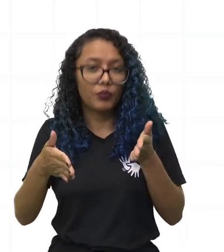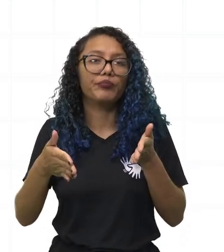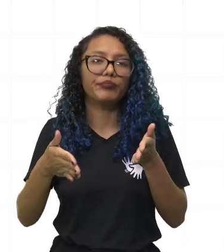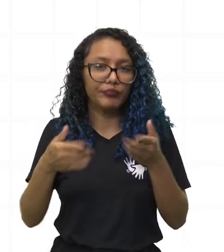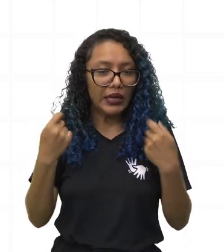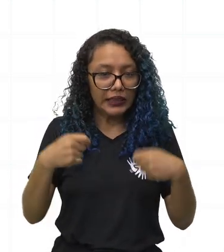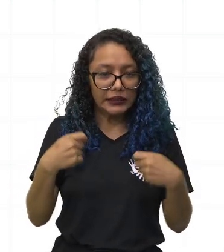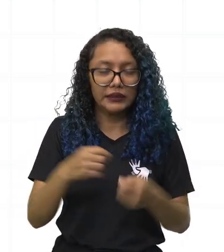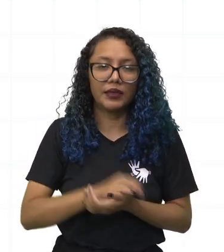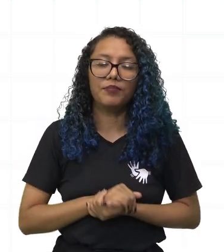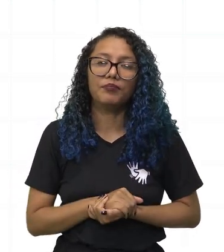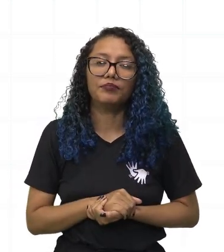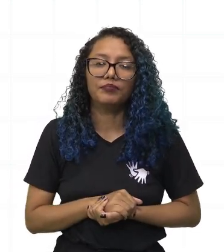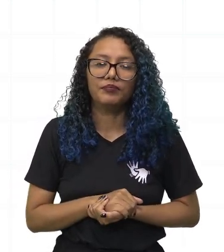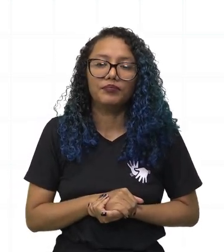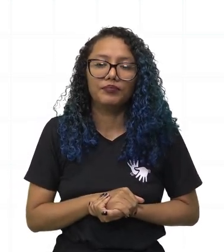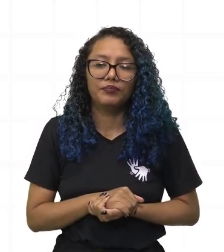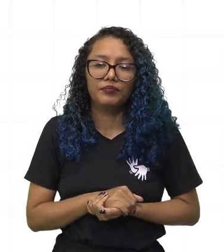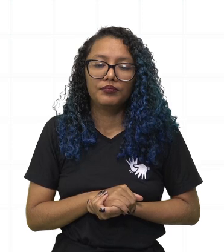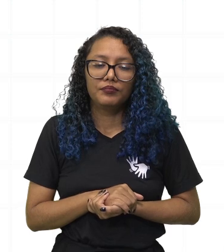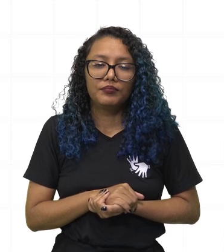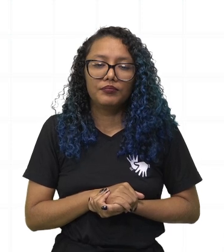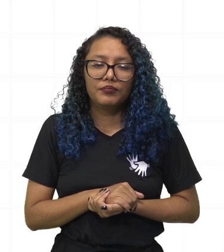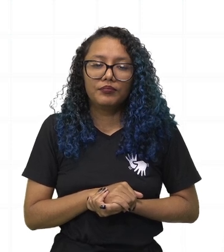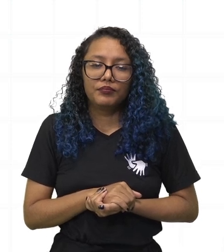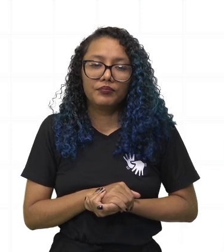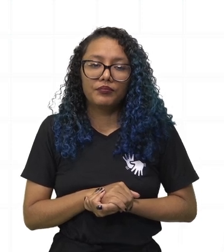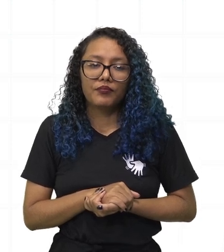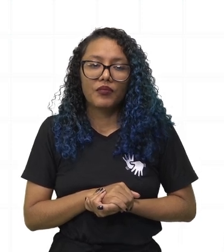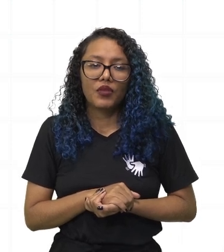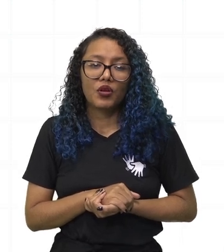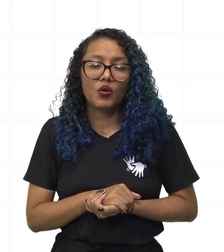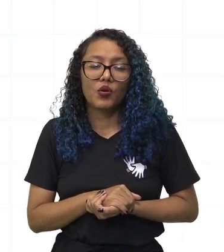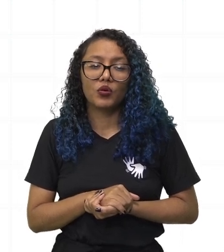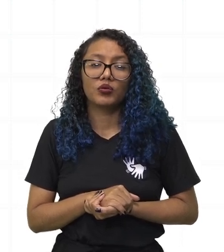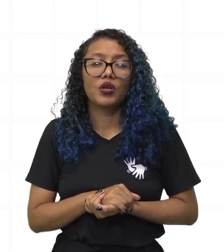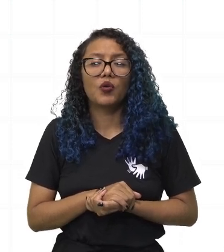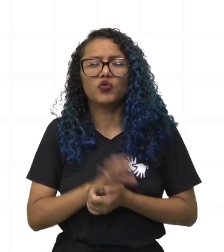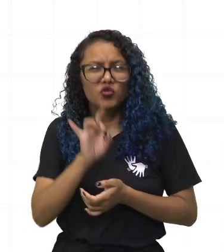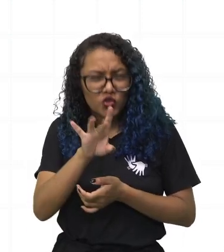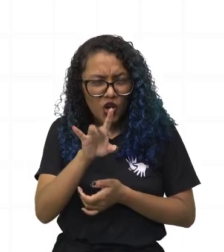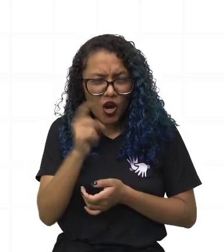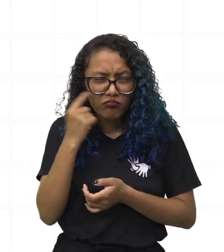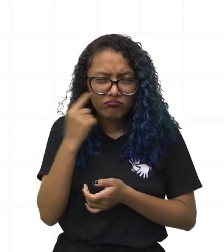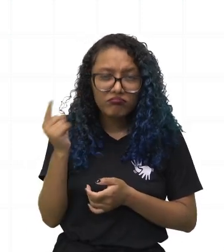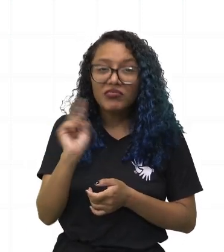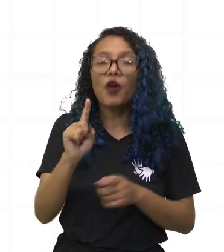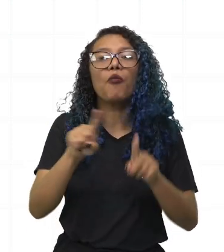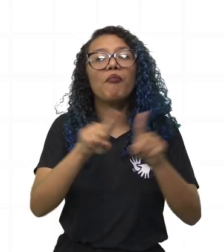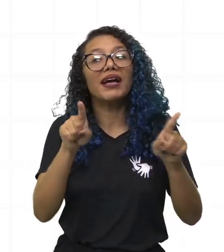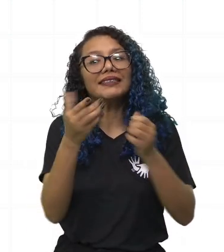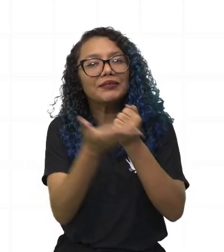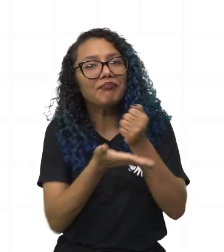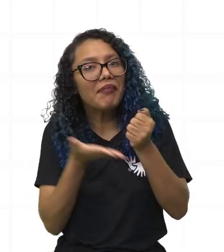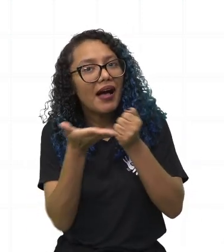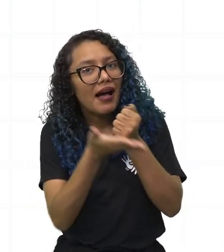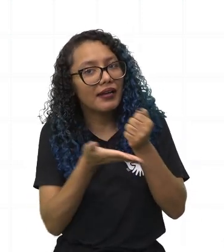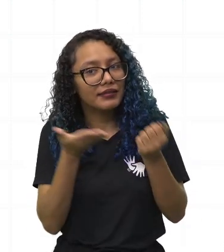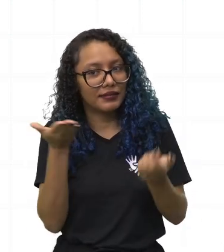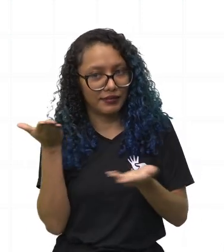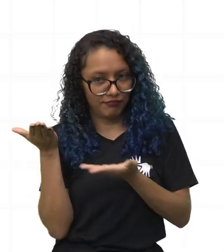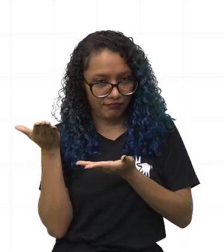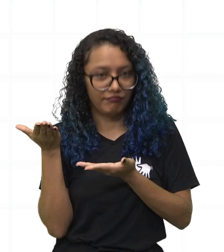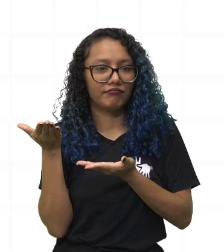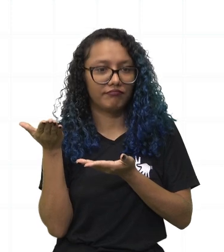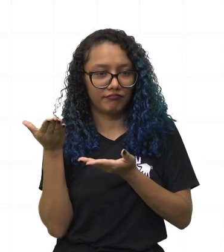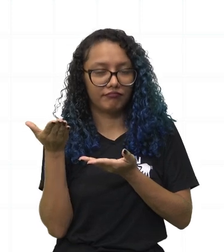sabe, né, que o texto narrativo não é só essas características deles, mas é o básico. Então, quando você está diante de um texto